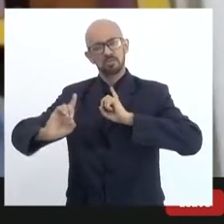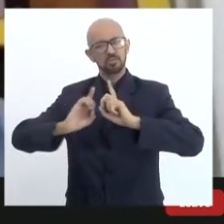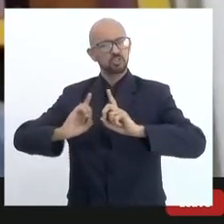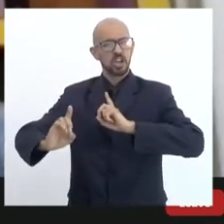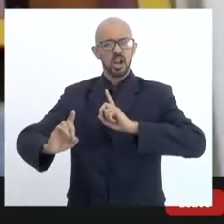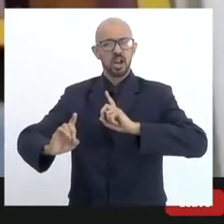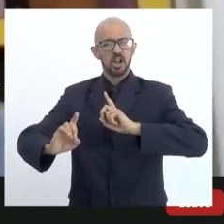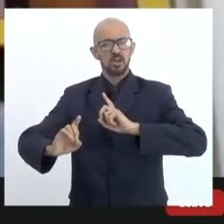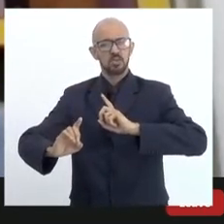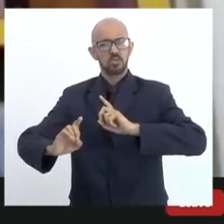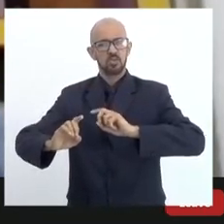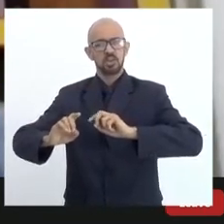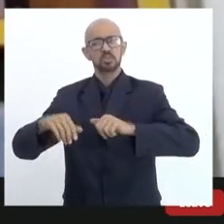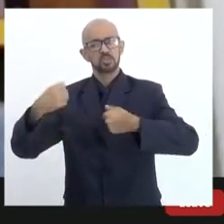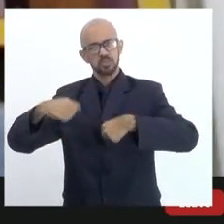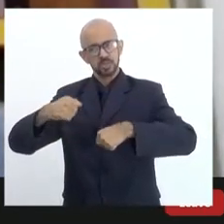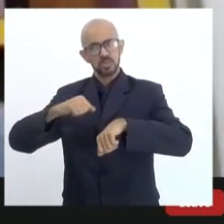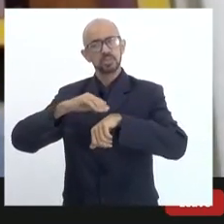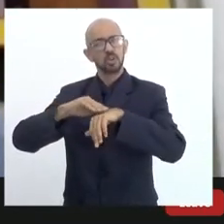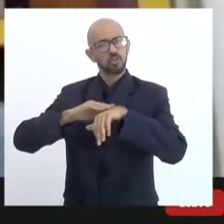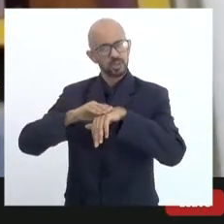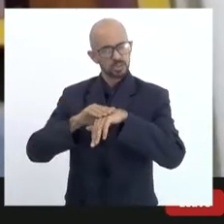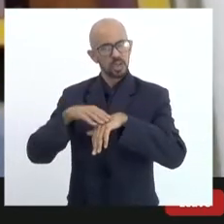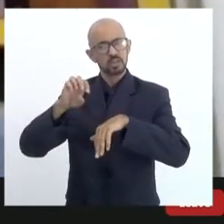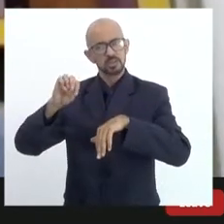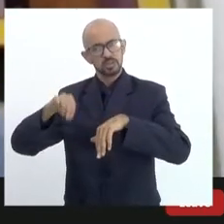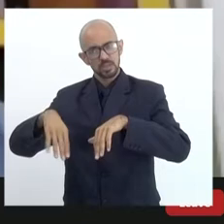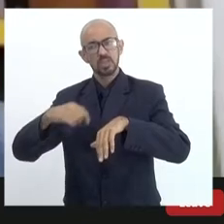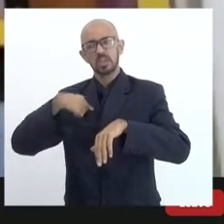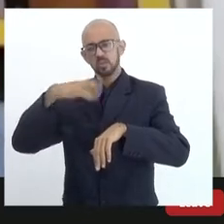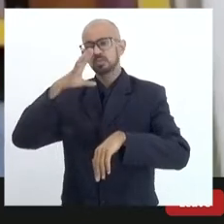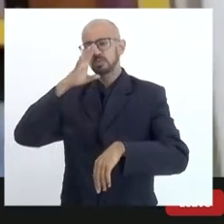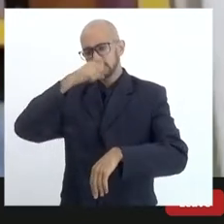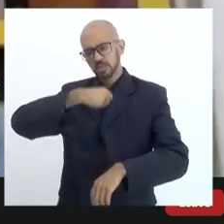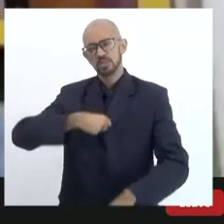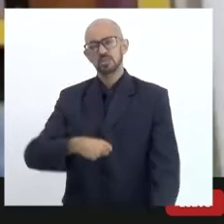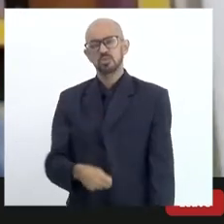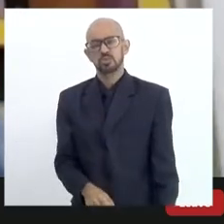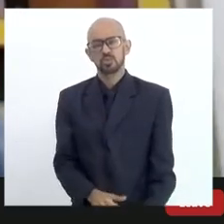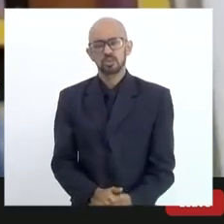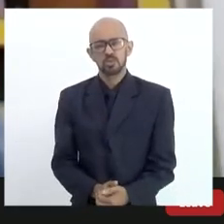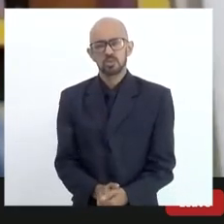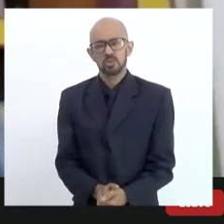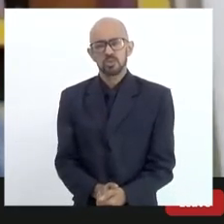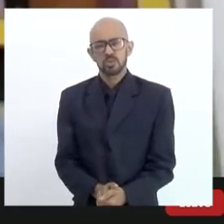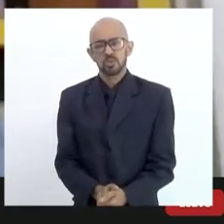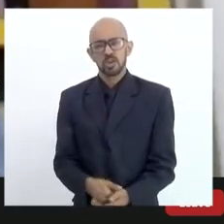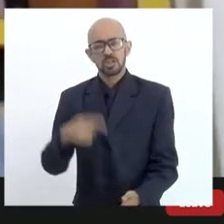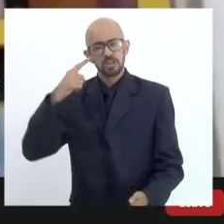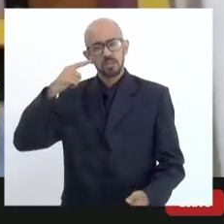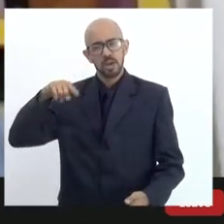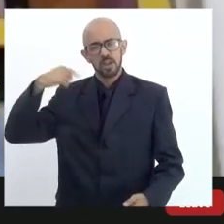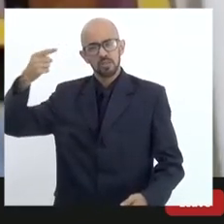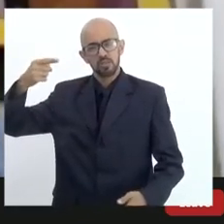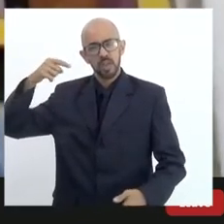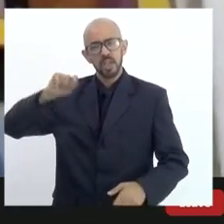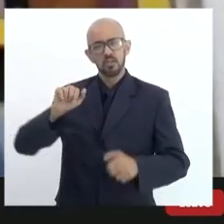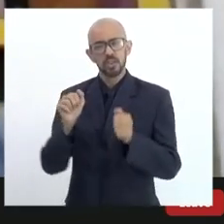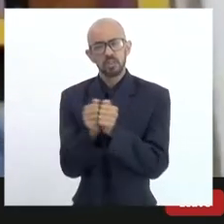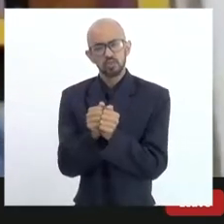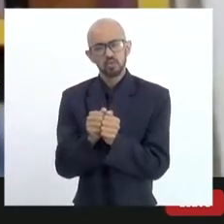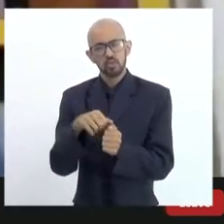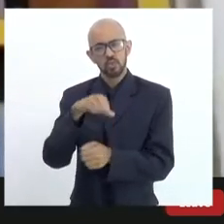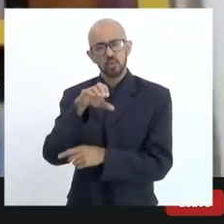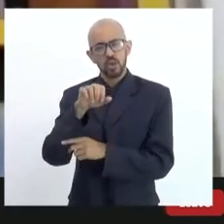gente nossa que acha que a gente conversa muito e nada acontece, mas eu insisto nisso, né? na semana que vem voltar com o cardeal de novo, já